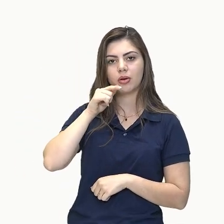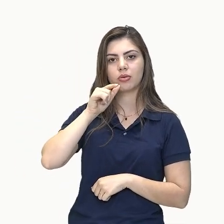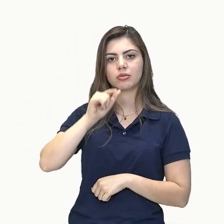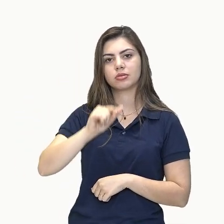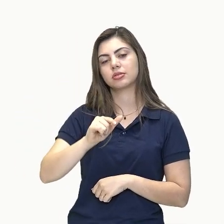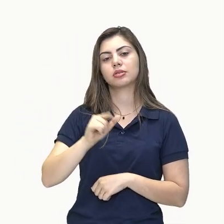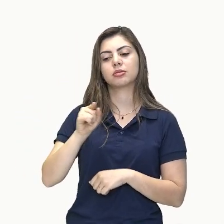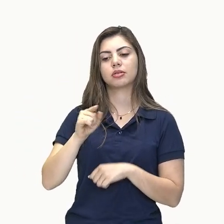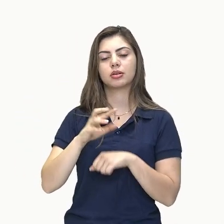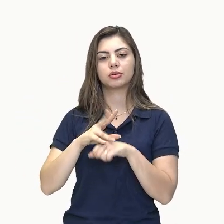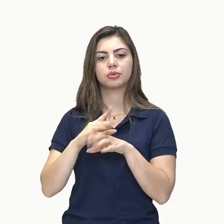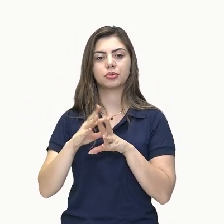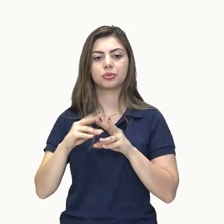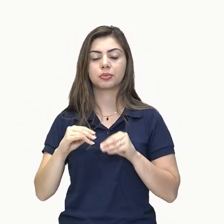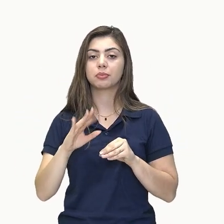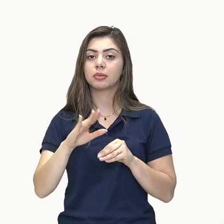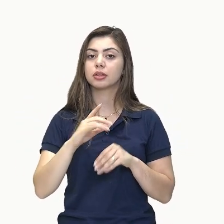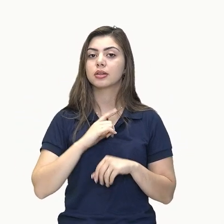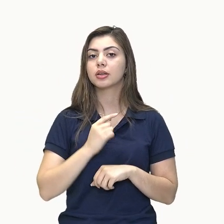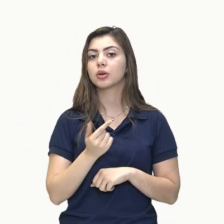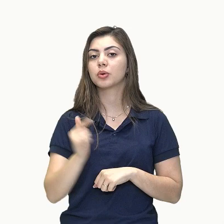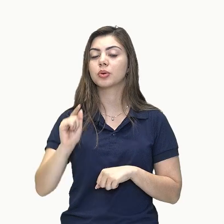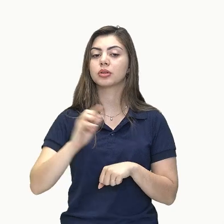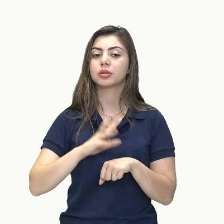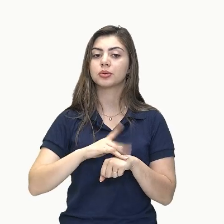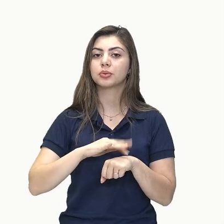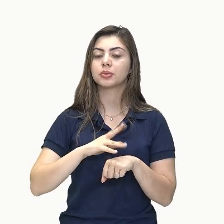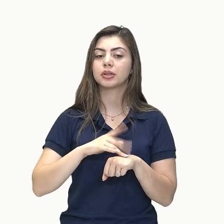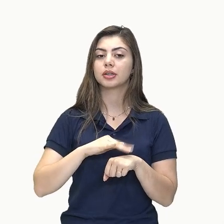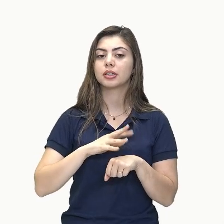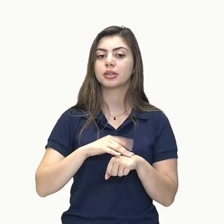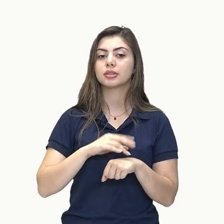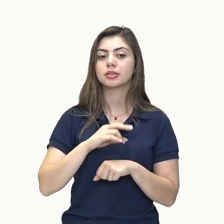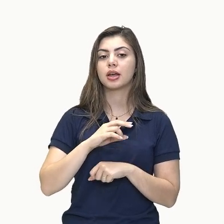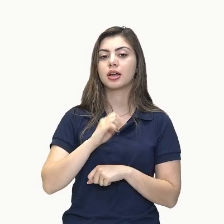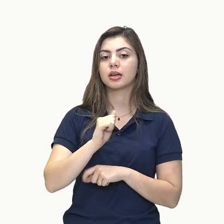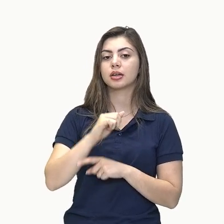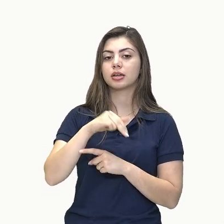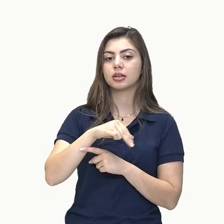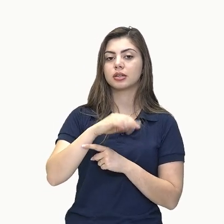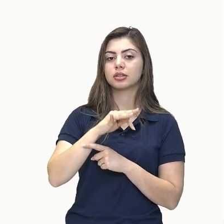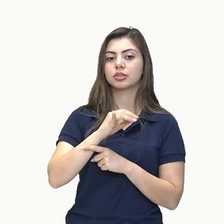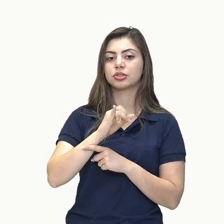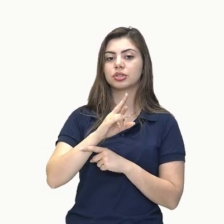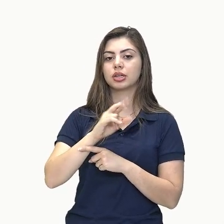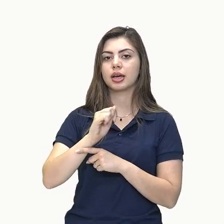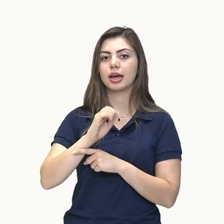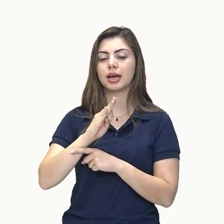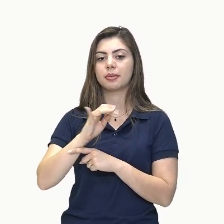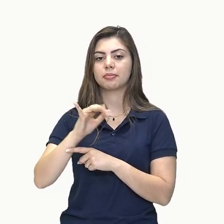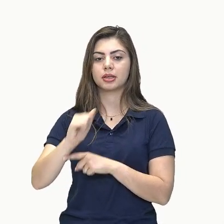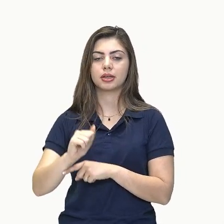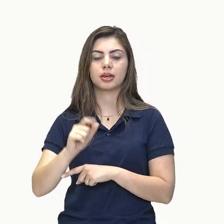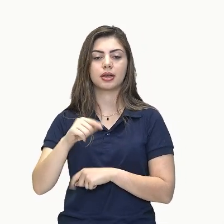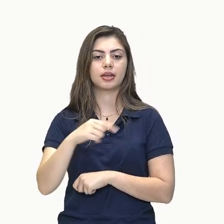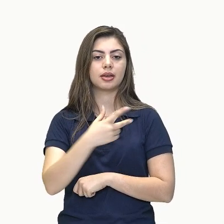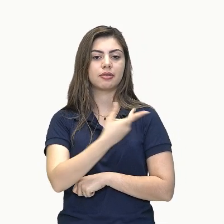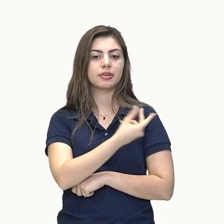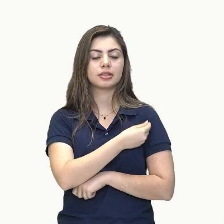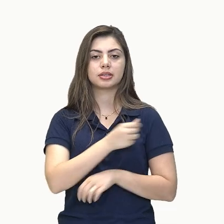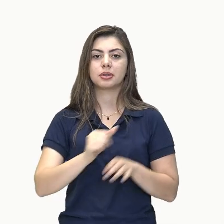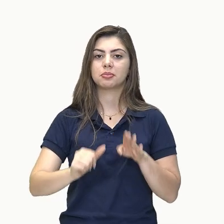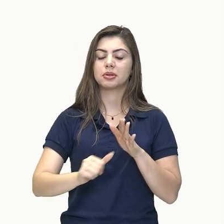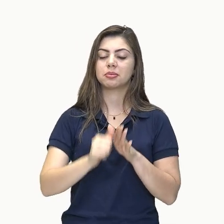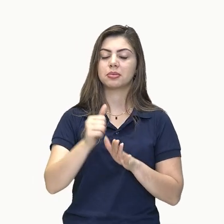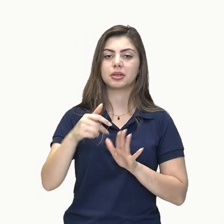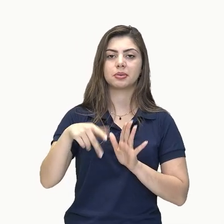a vacina antirrábica, que foi a mais famosa de suas criações. Foi a primeira a ser usada em humanos. Então,